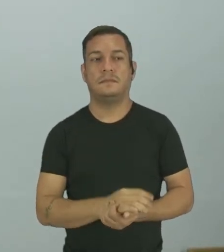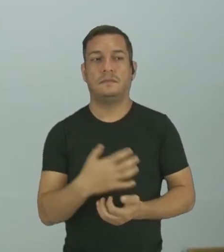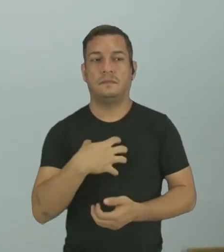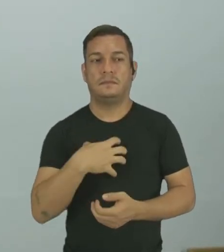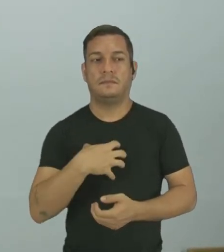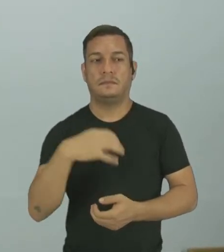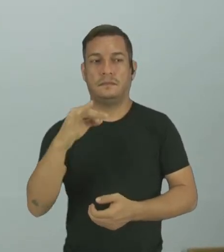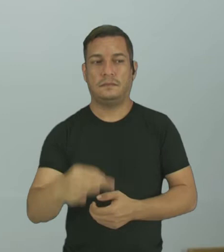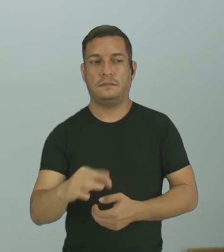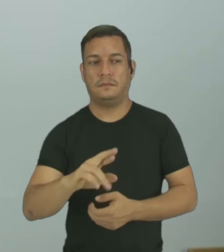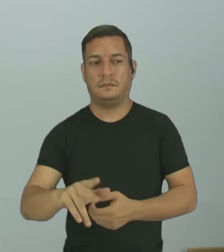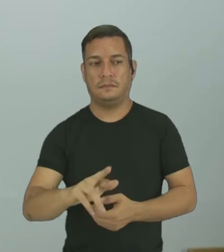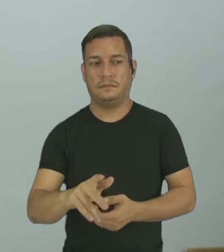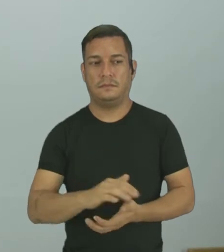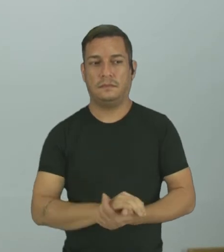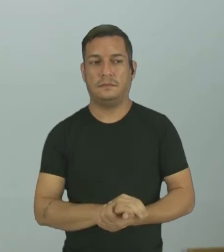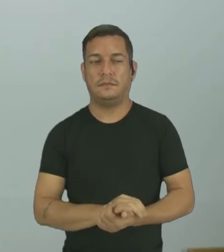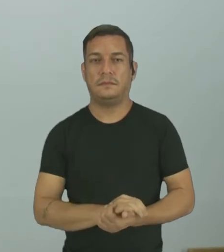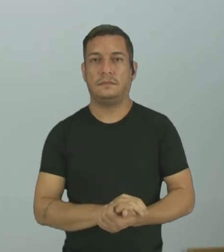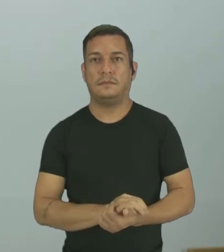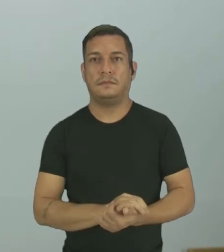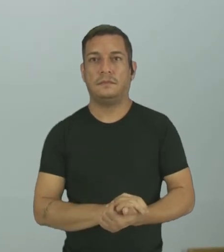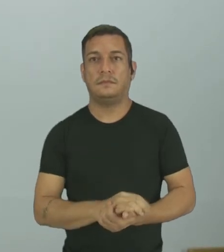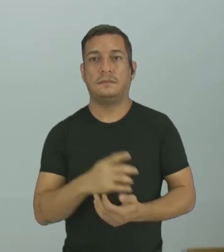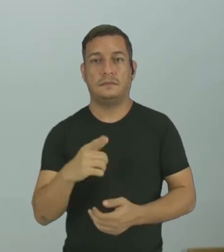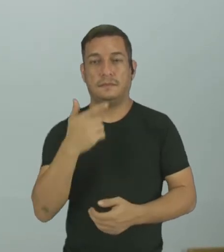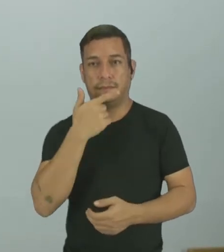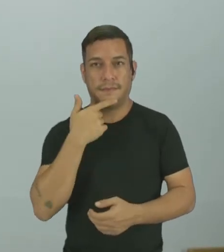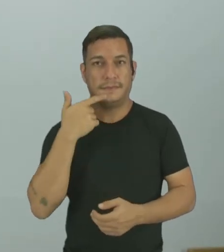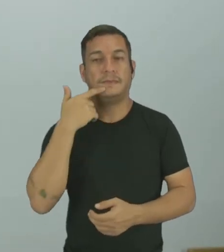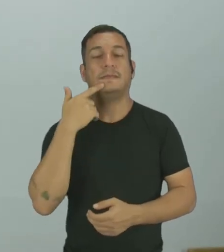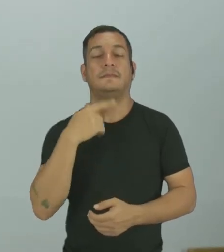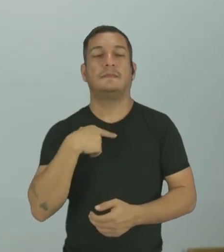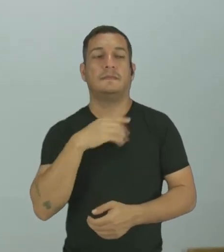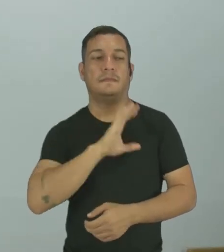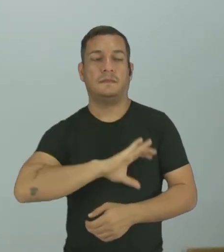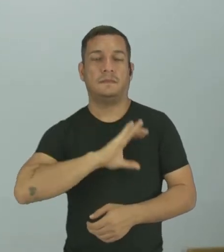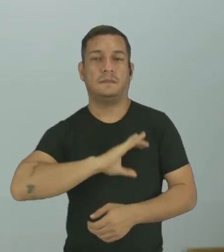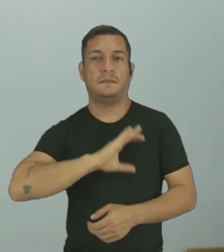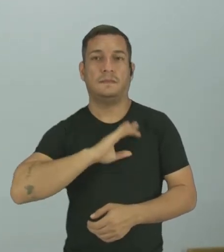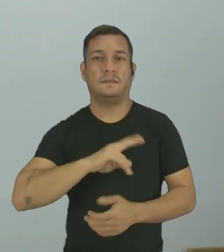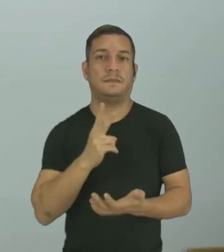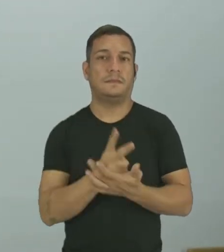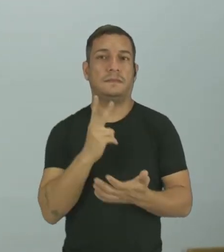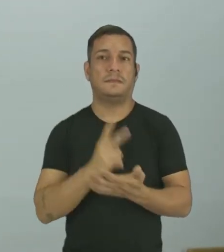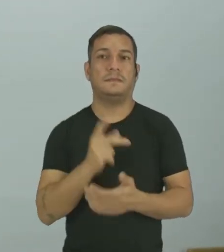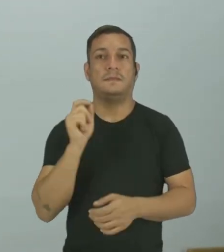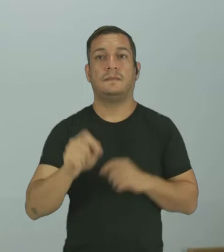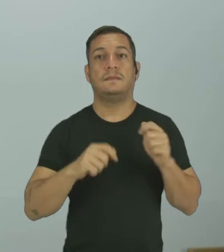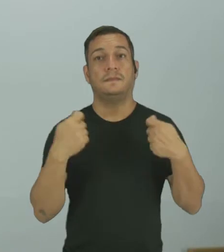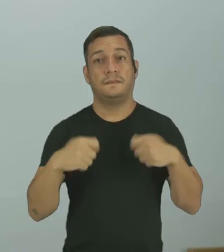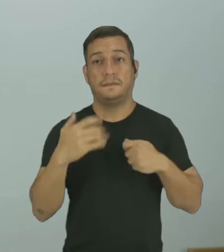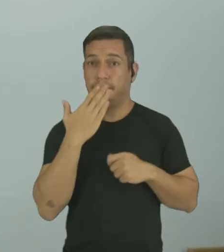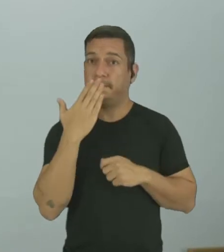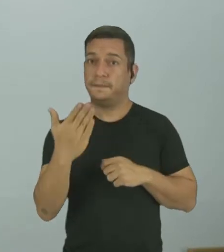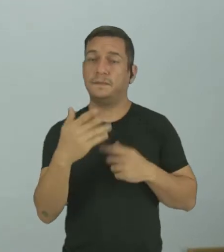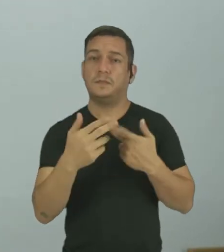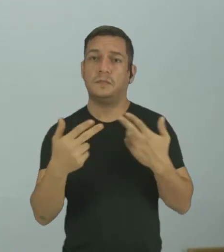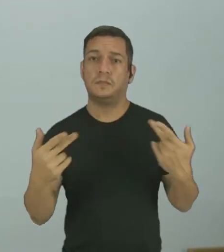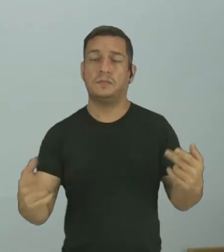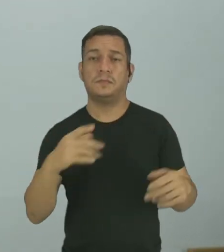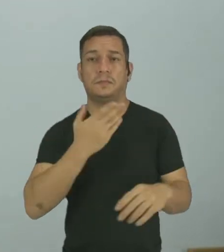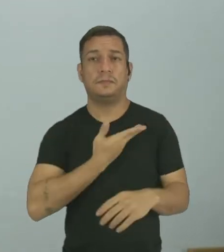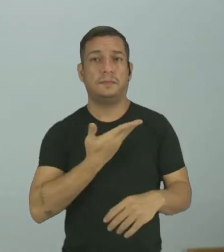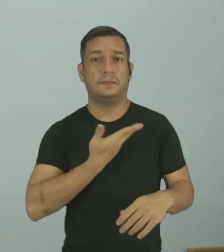é correta, né? Devemos ser gentis com os nossos colegas. Sempre que precisar pedir alguma coisa dos